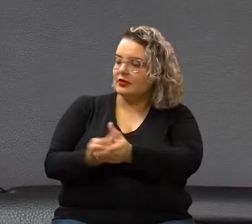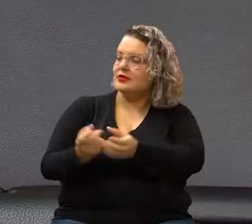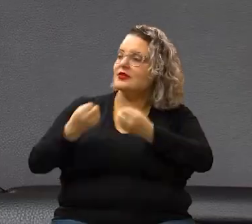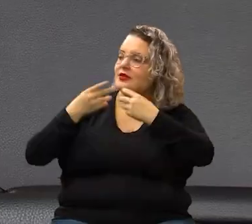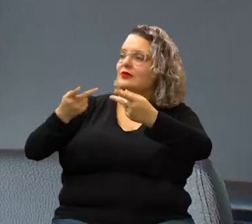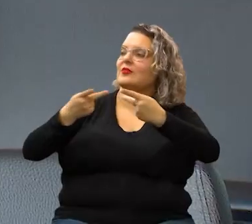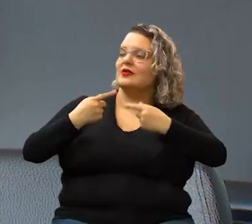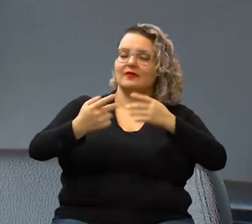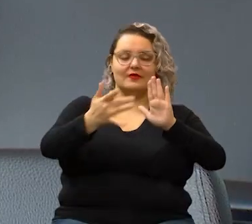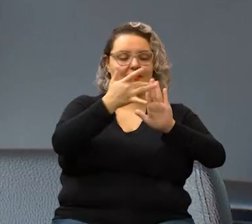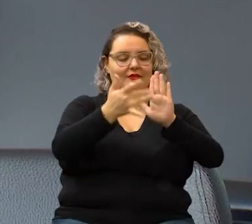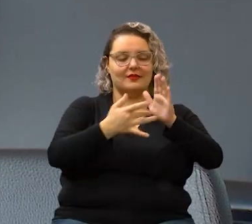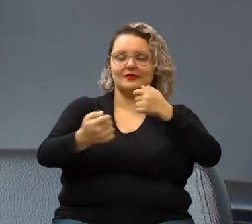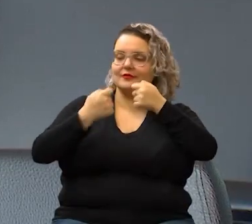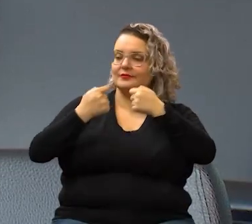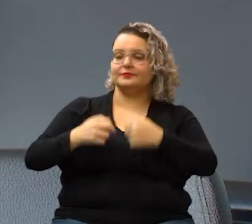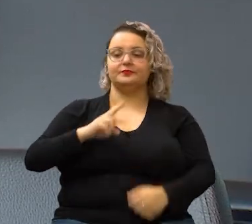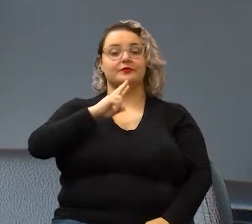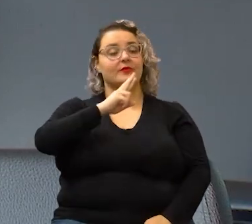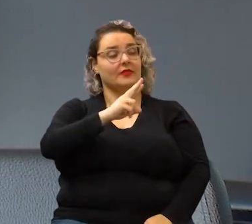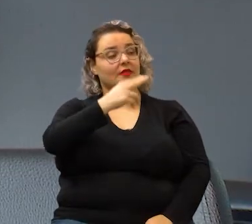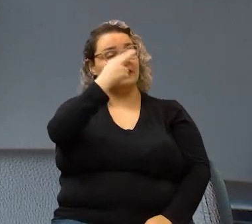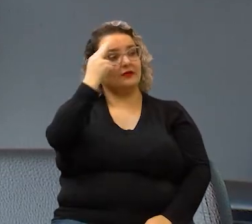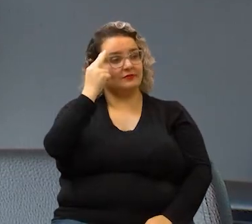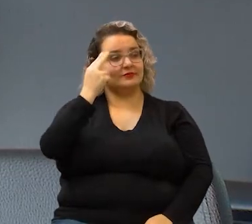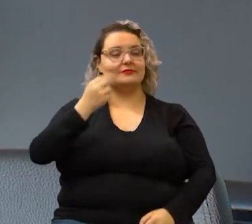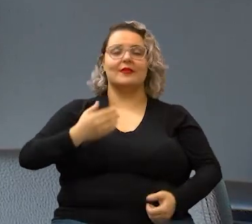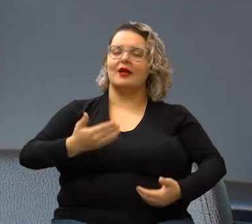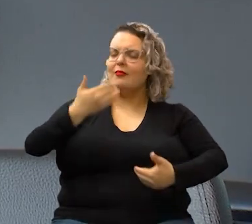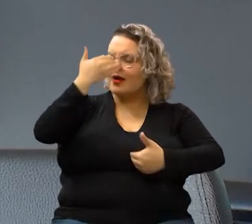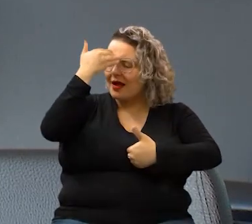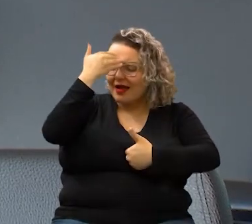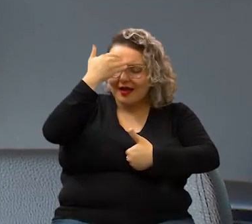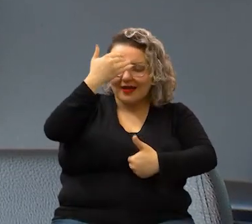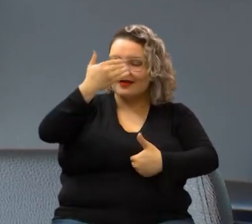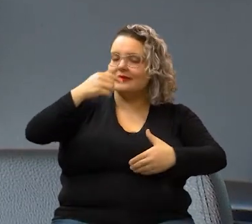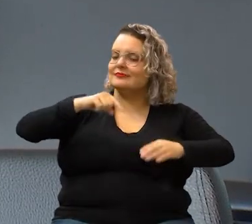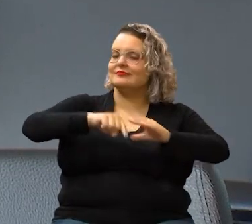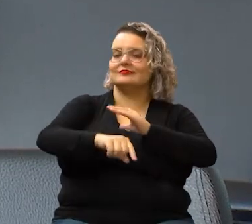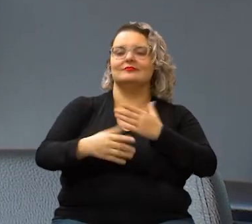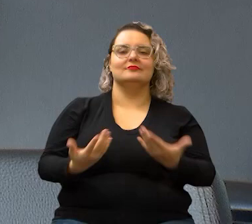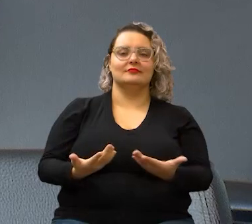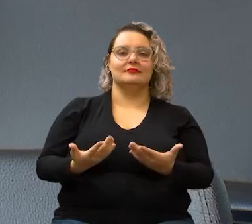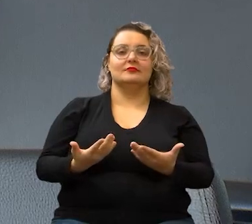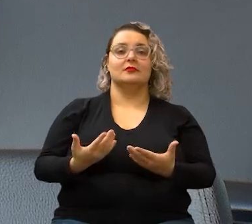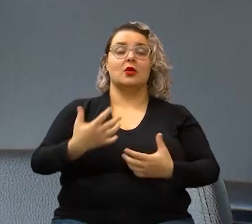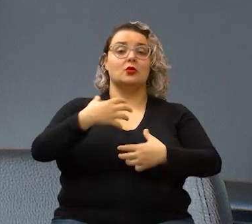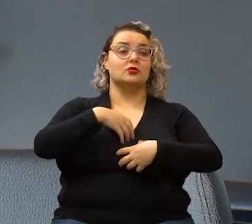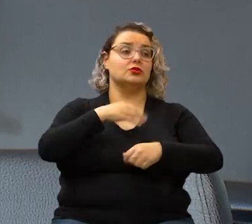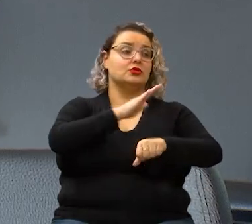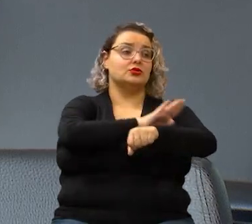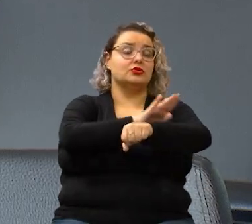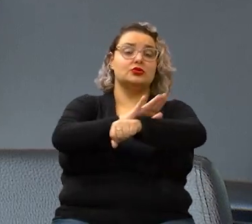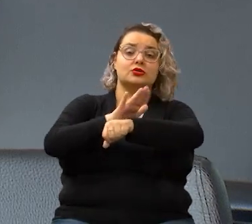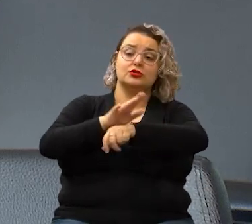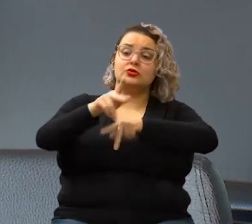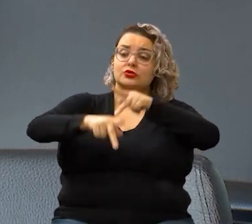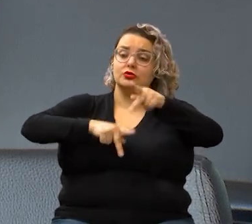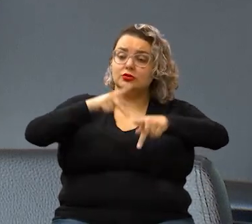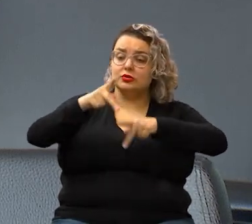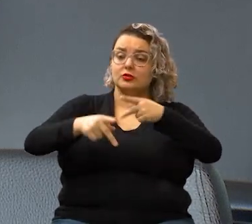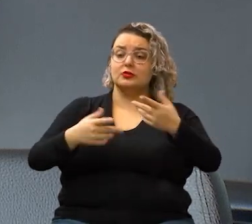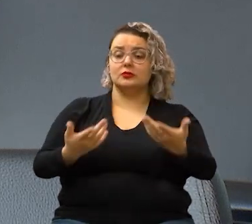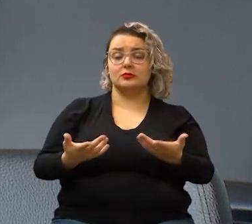bem-vindo ao Em Pauta. Respondendo para você, Gabriel, é uma gratidão muito imensa, porque é uma forma de eu ajudar a